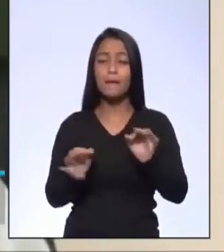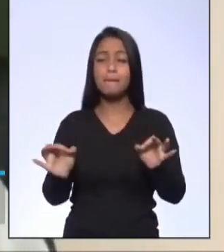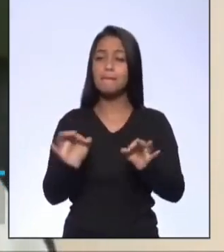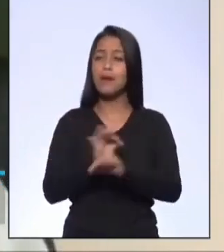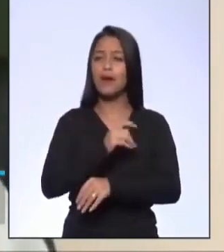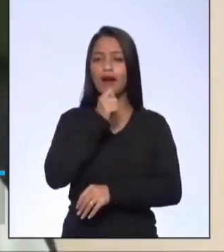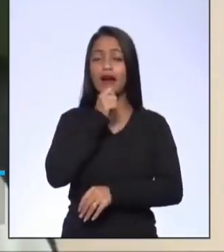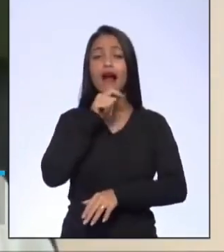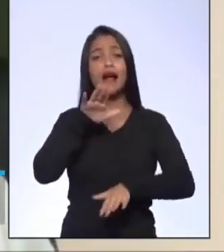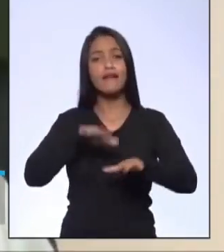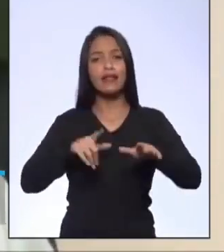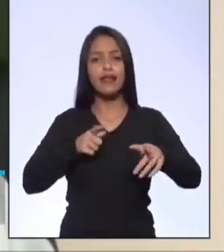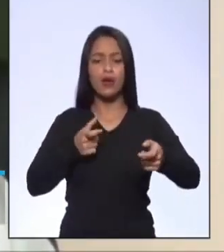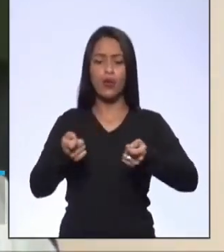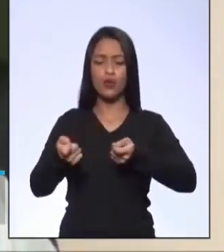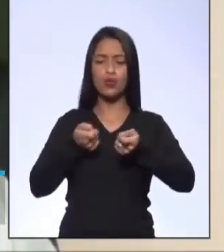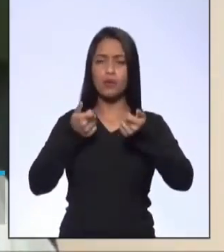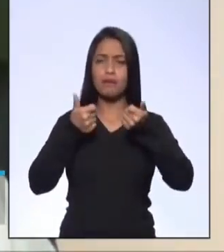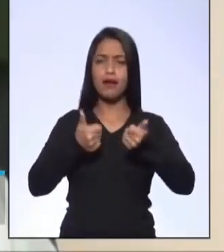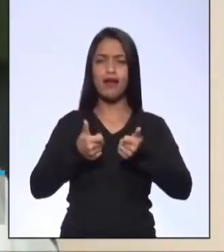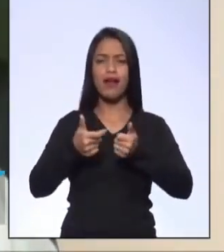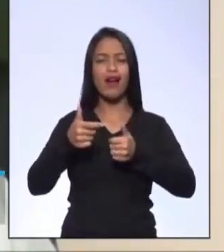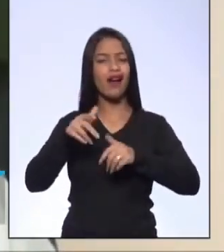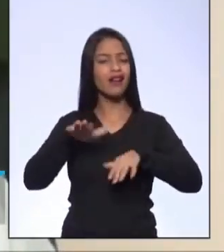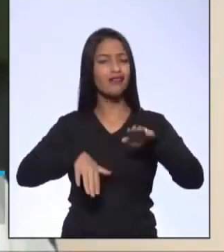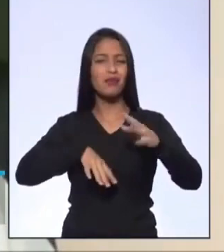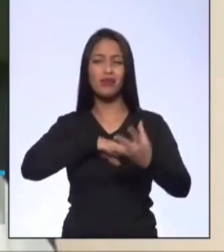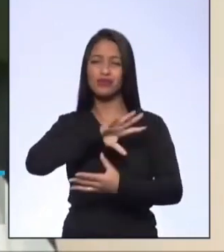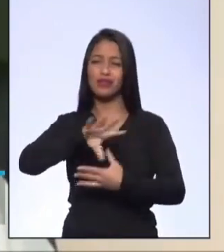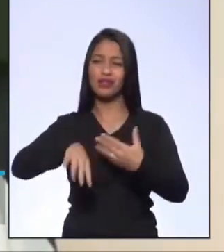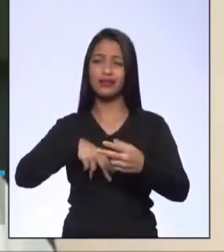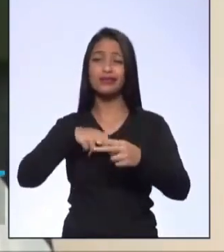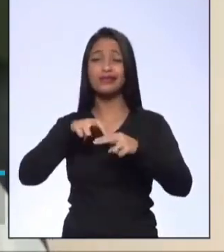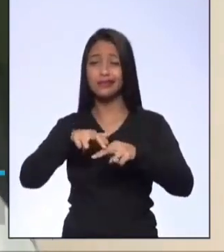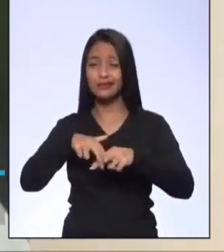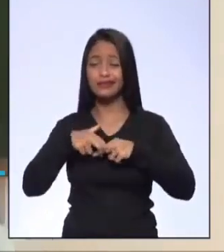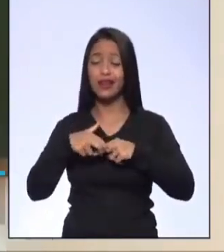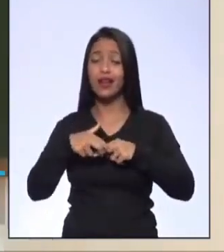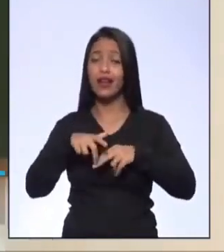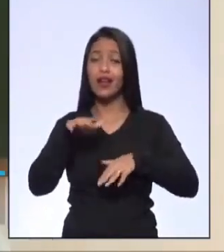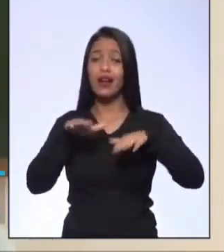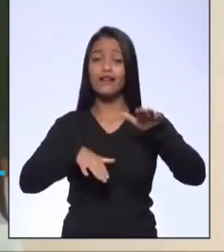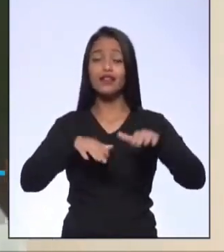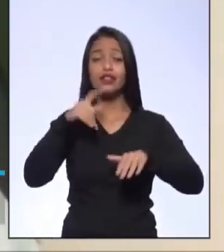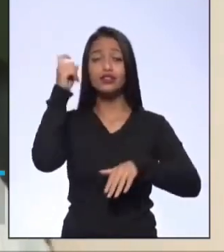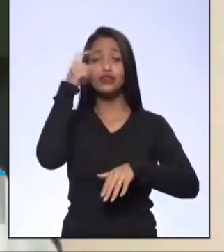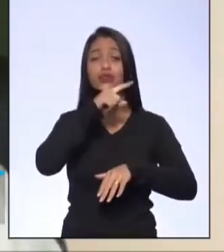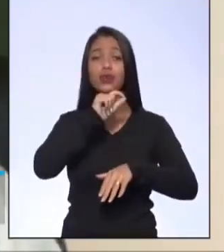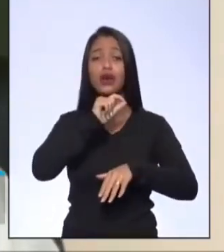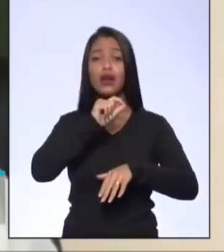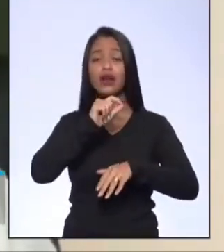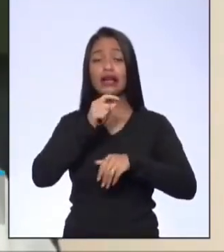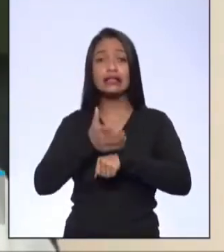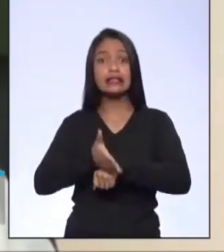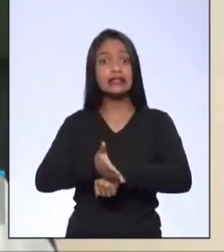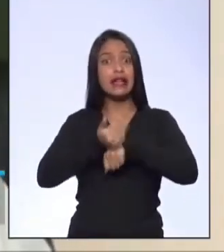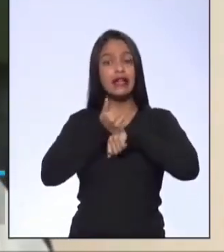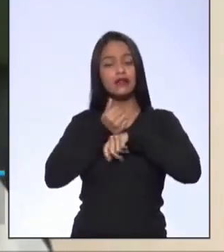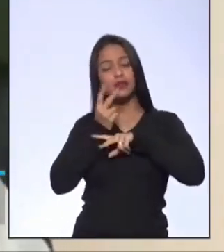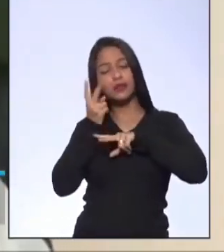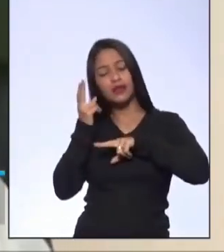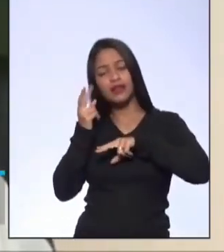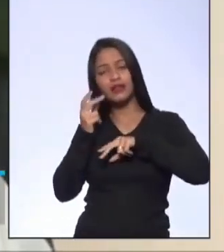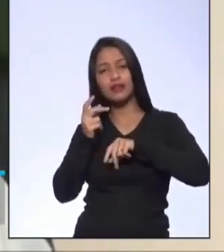bem reguladinho, às vezes não está. Por isso que às vezes é tão difícil, né? Um adolescente dormir cedo,